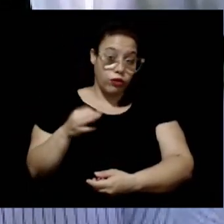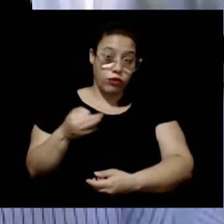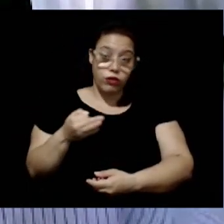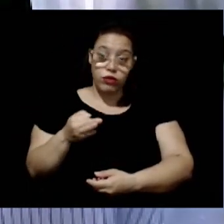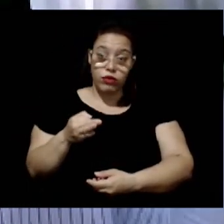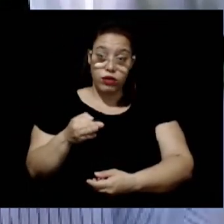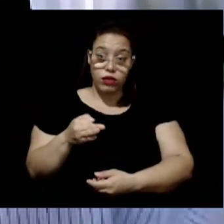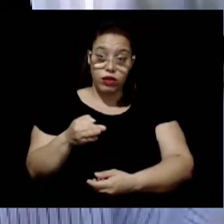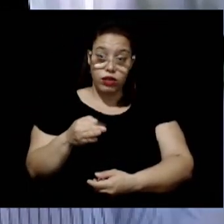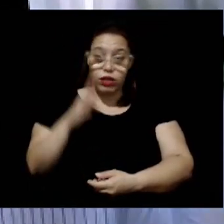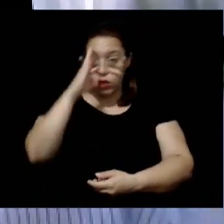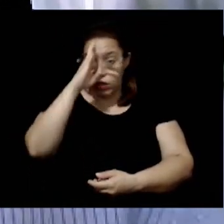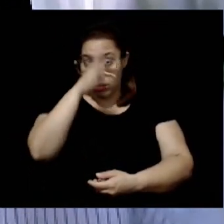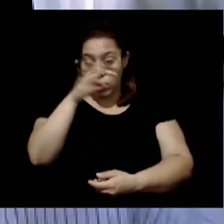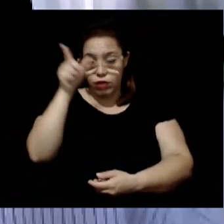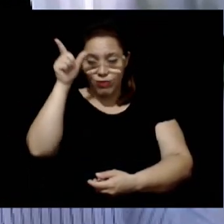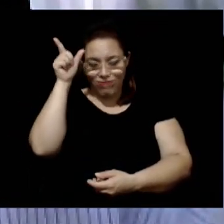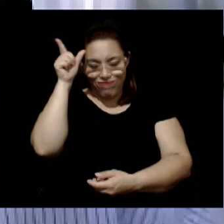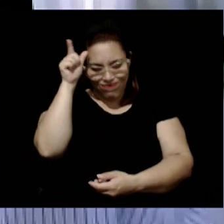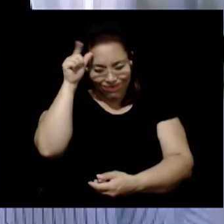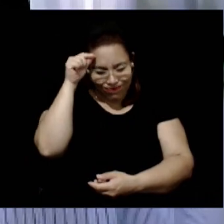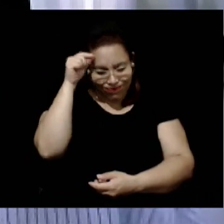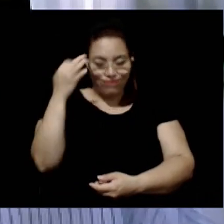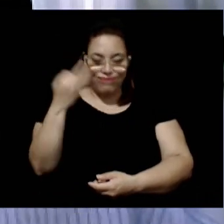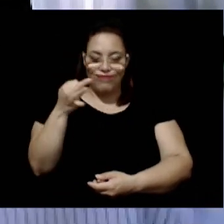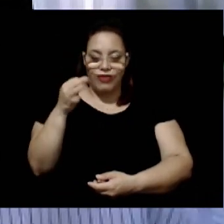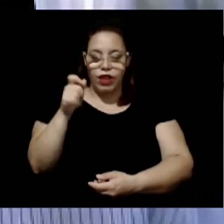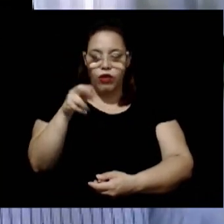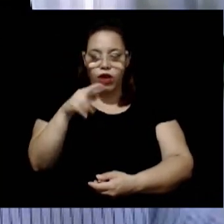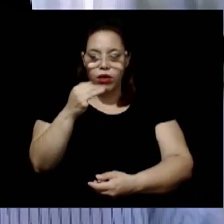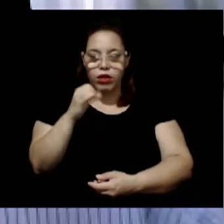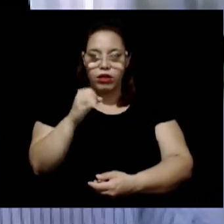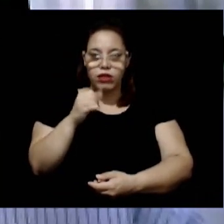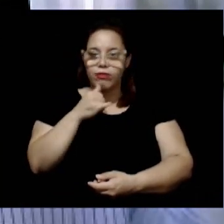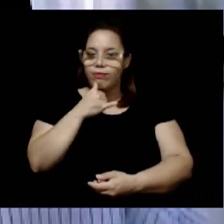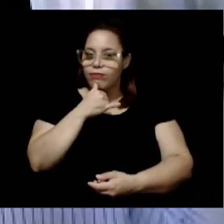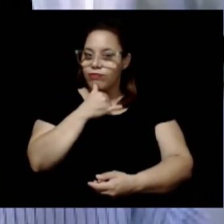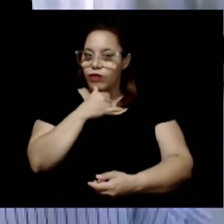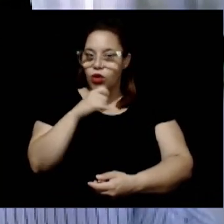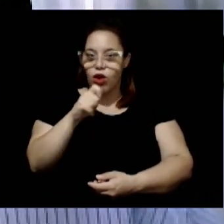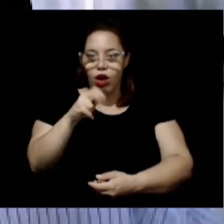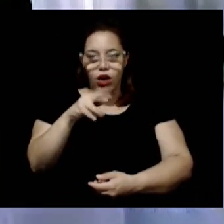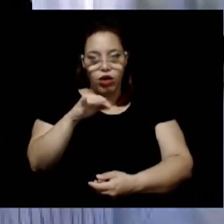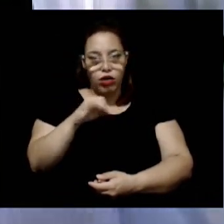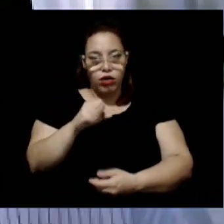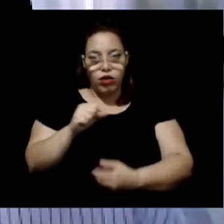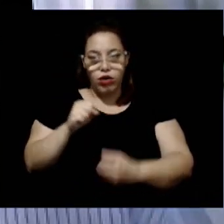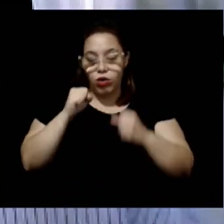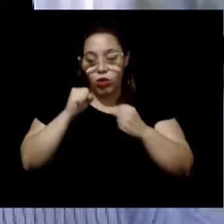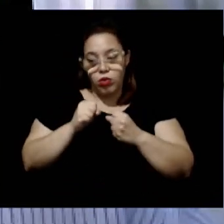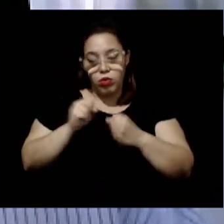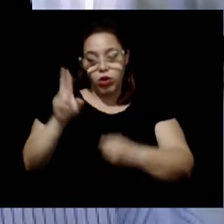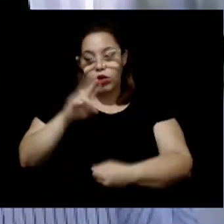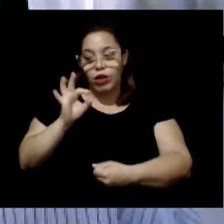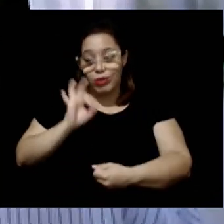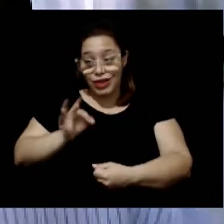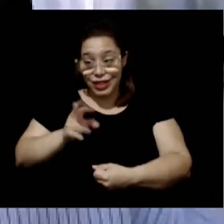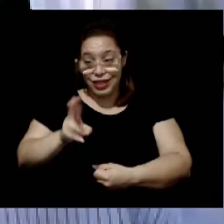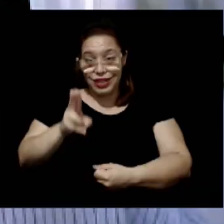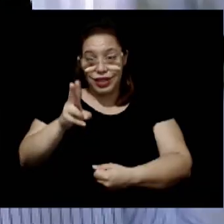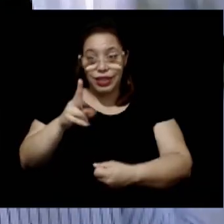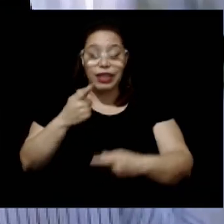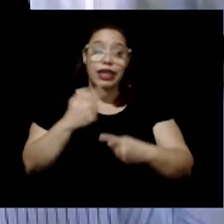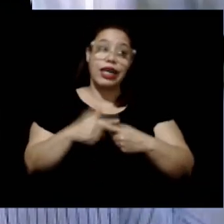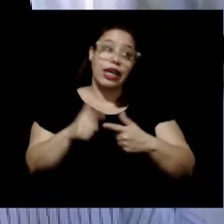principalmente aliviar a dor e aliviar a inflamação. Infelizmente, os analgésicos a gente não pode usar por longo tempo, porque tem seus problemas.